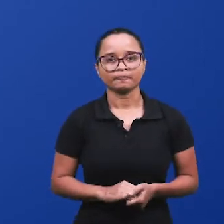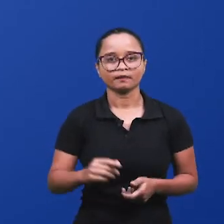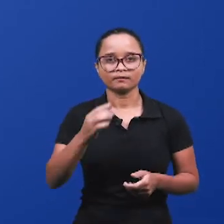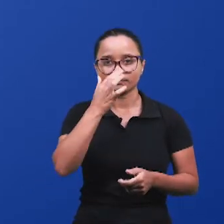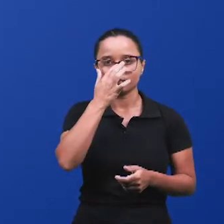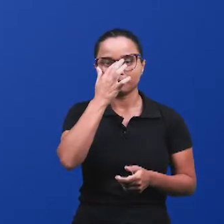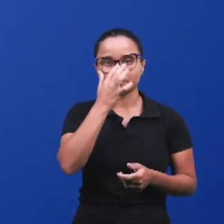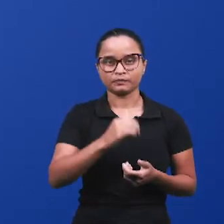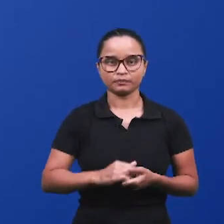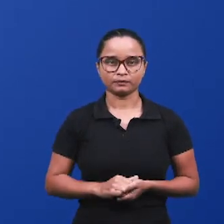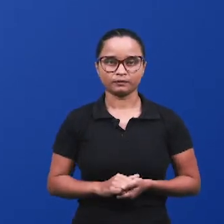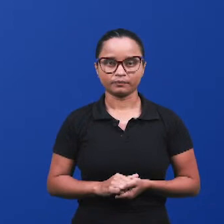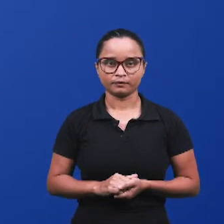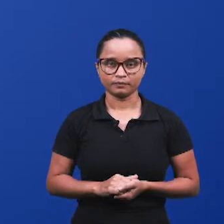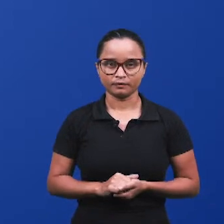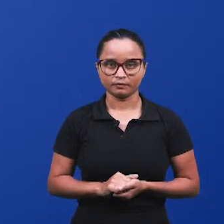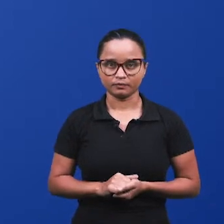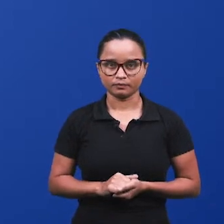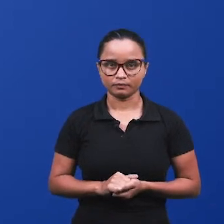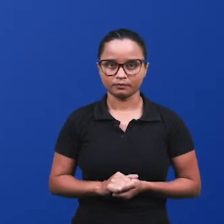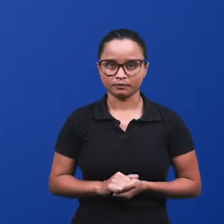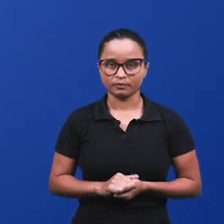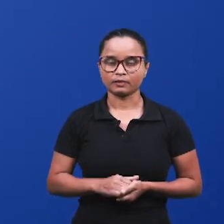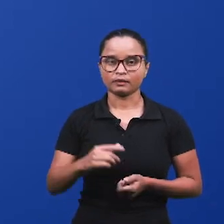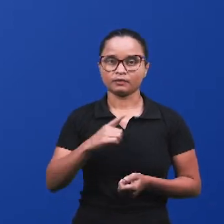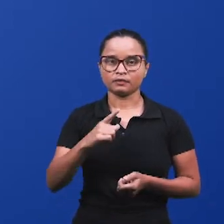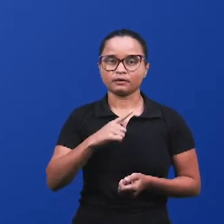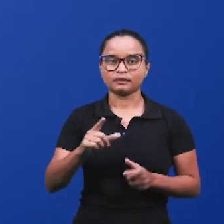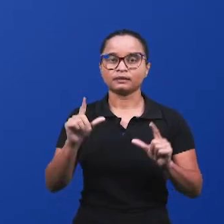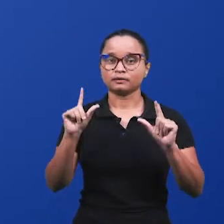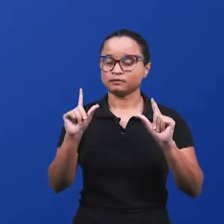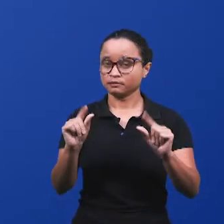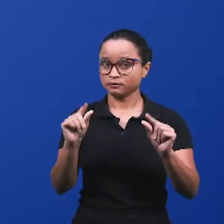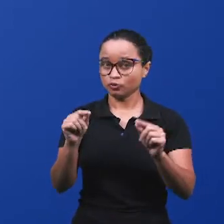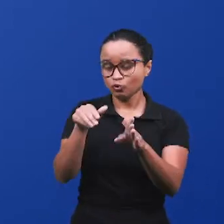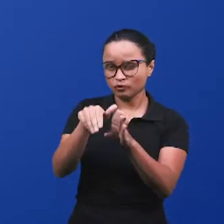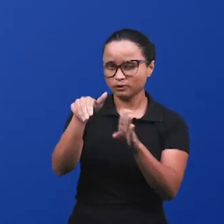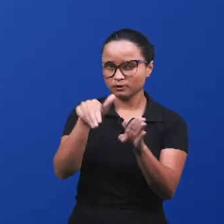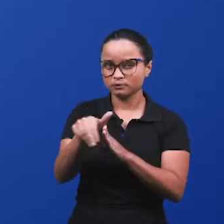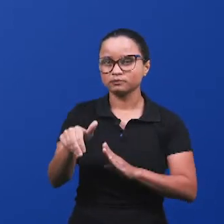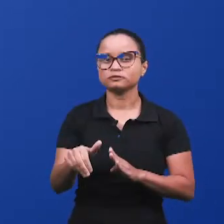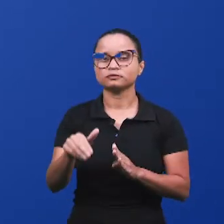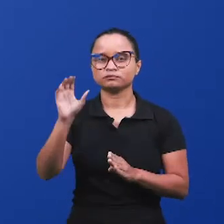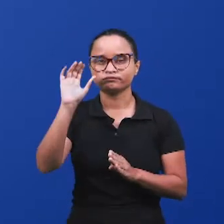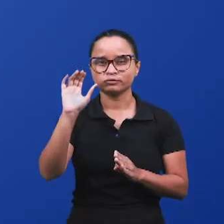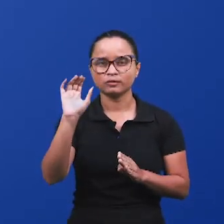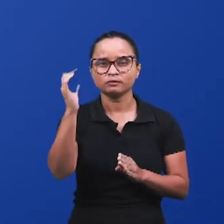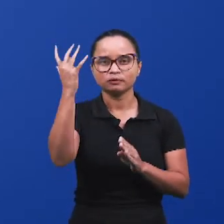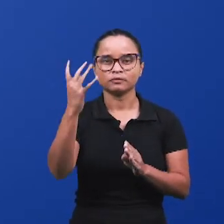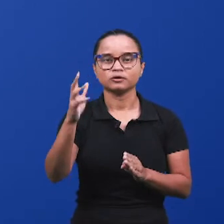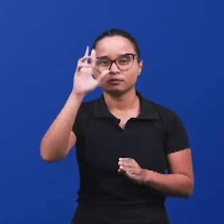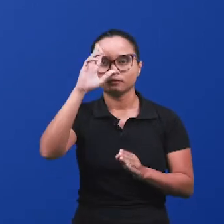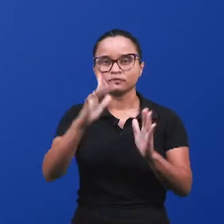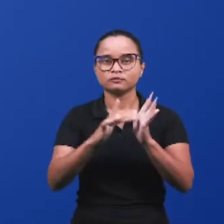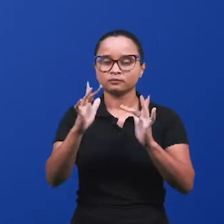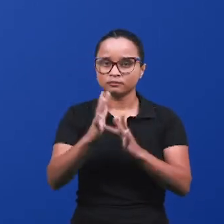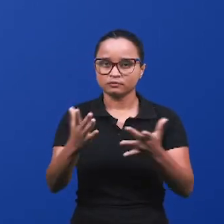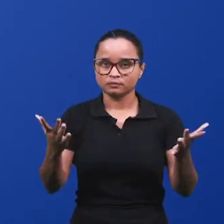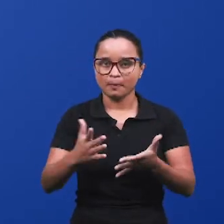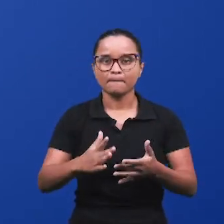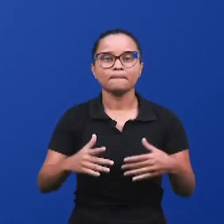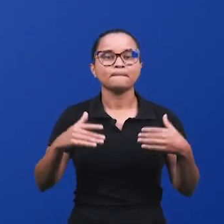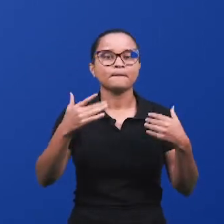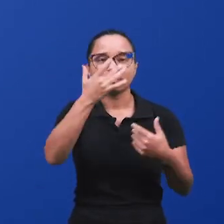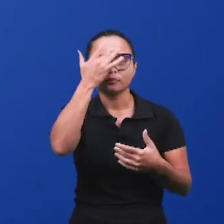pergunta sobre as advertências e sinais que o Senhor Jesus deixou. Para quem foi